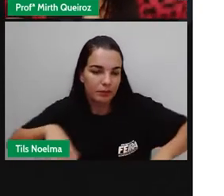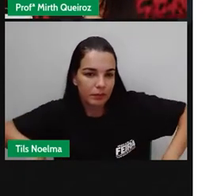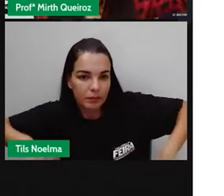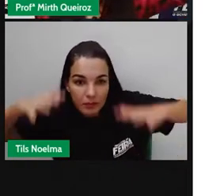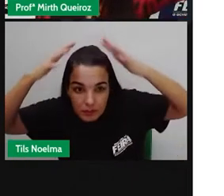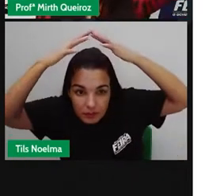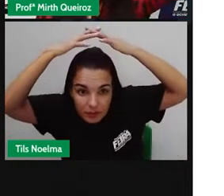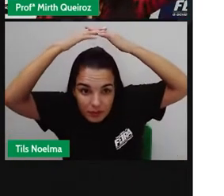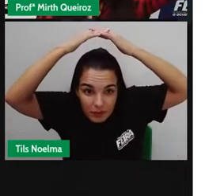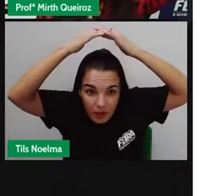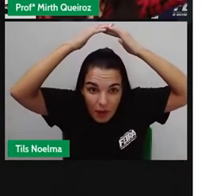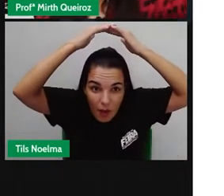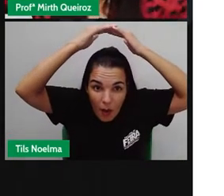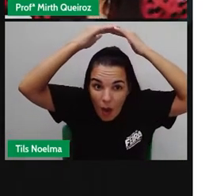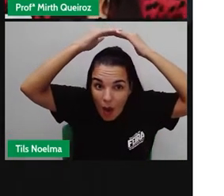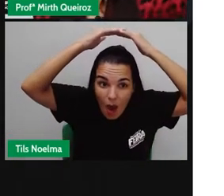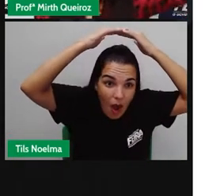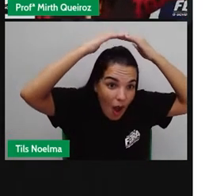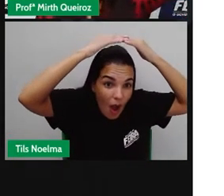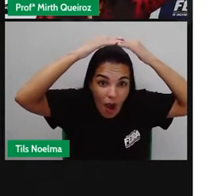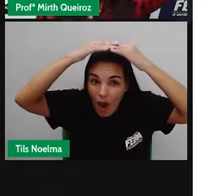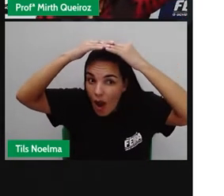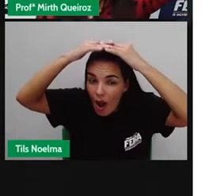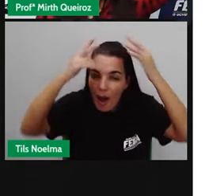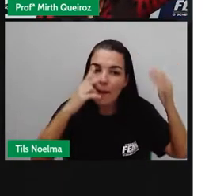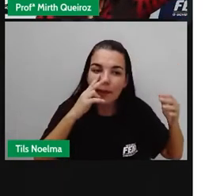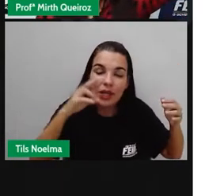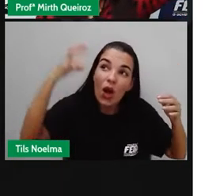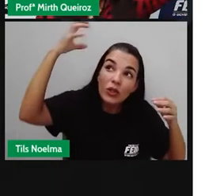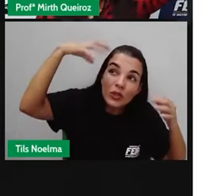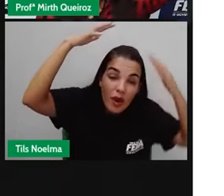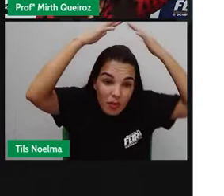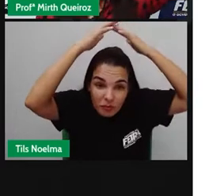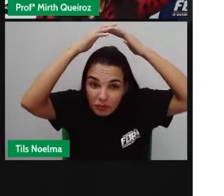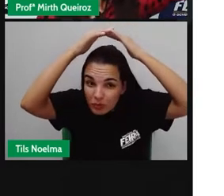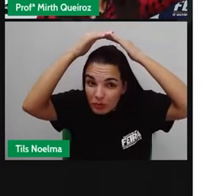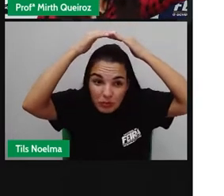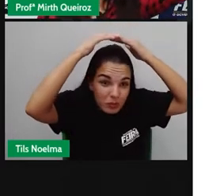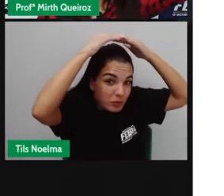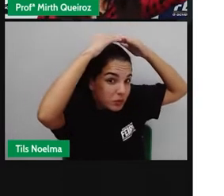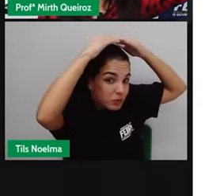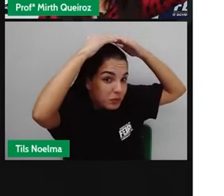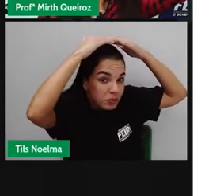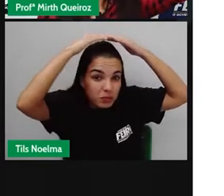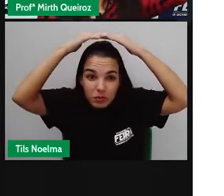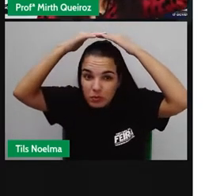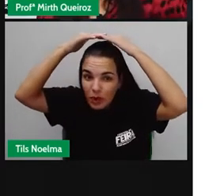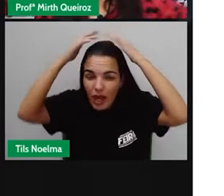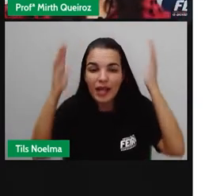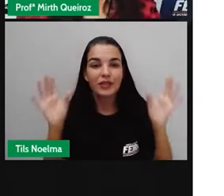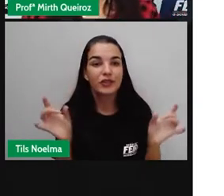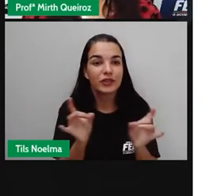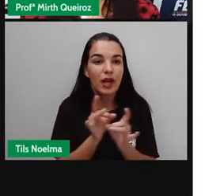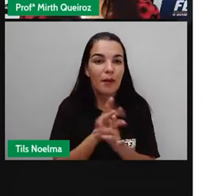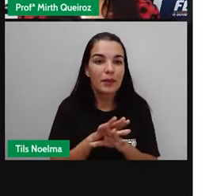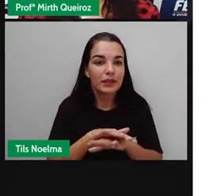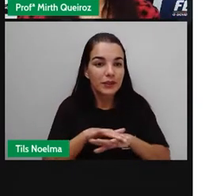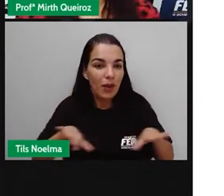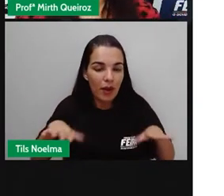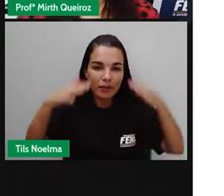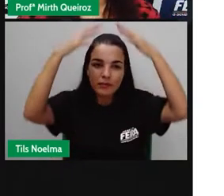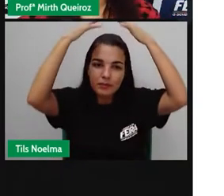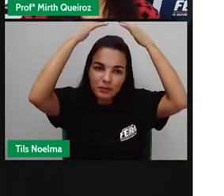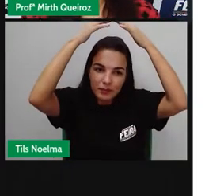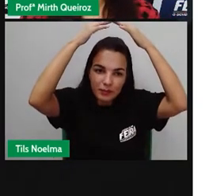na cabeça nessa posição. Quando falar, olha a chuva, mãos na cabeça. E aí dão meia volta. Já passou, tira as mãos